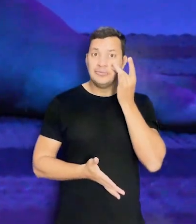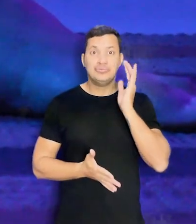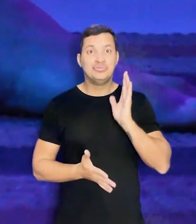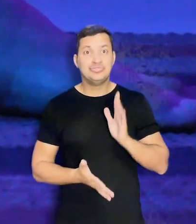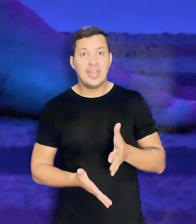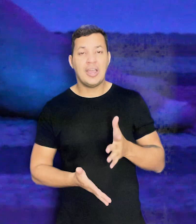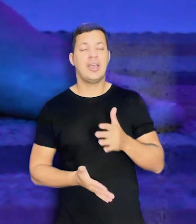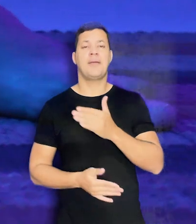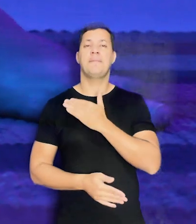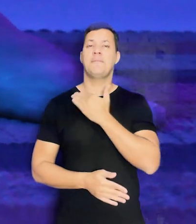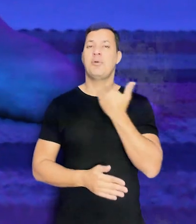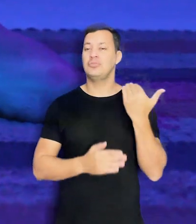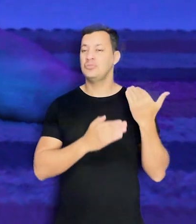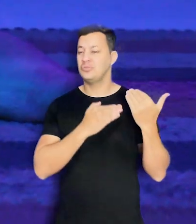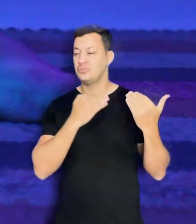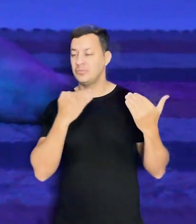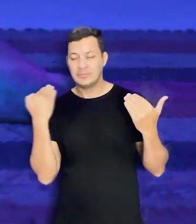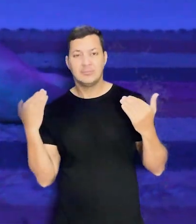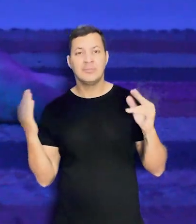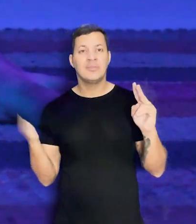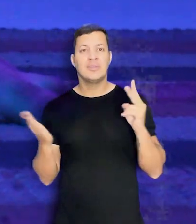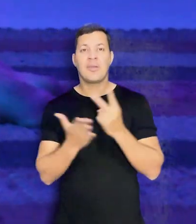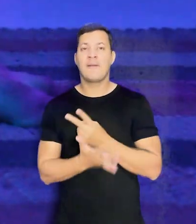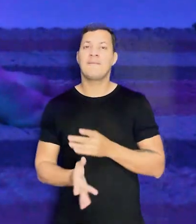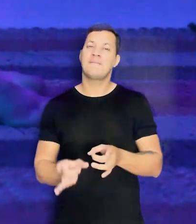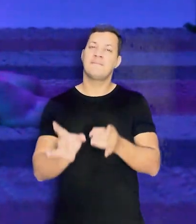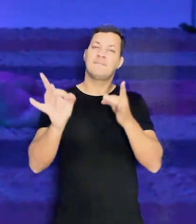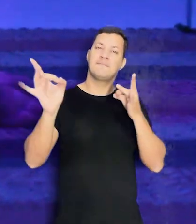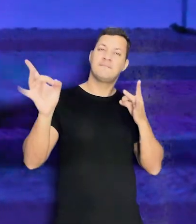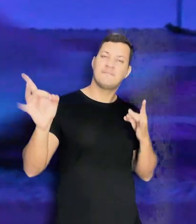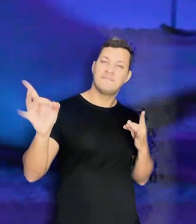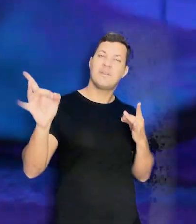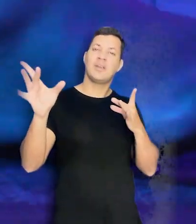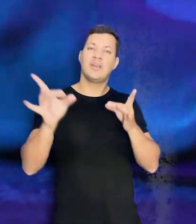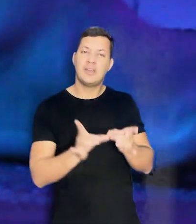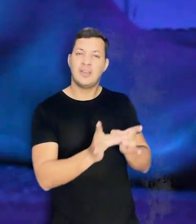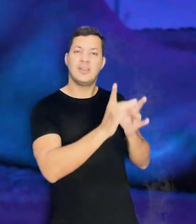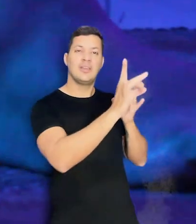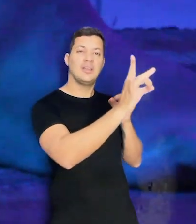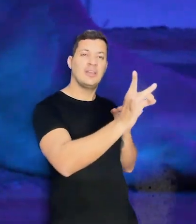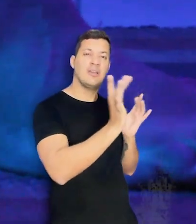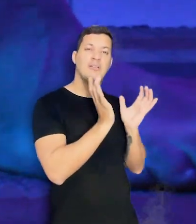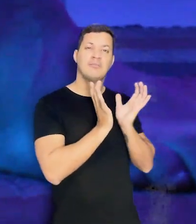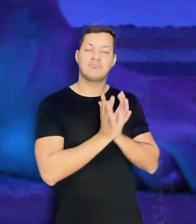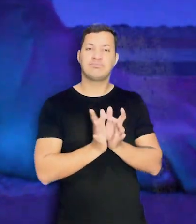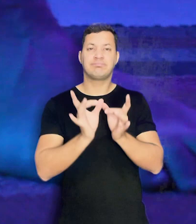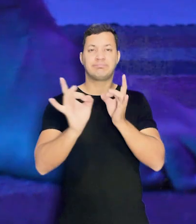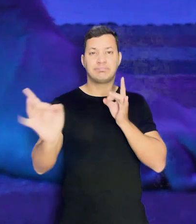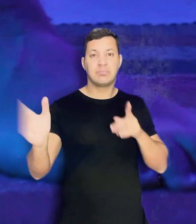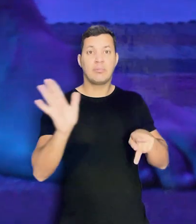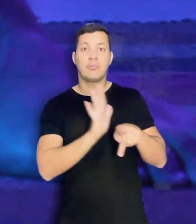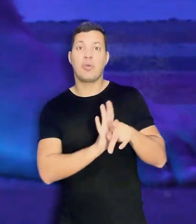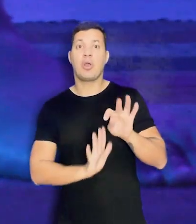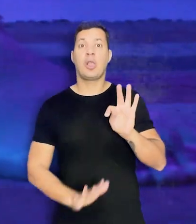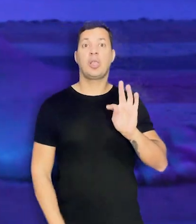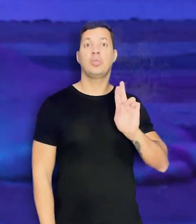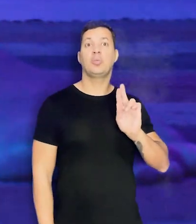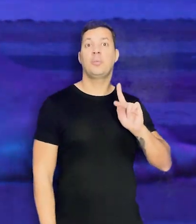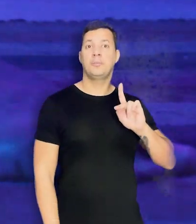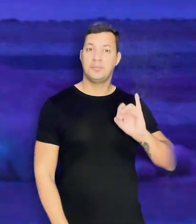A morte pousava nas plumas da flecha, no gume da massa, no arco tupi.